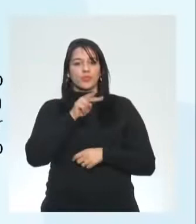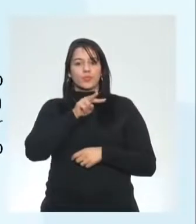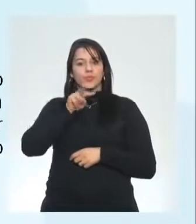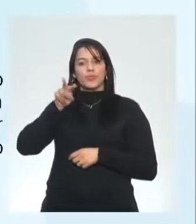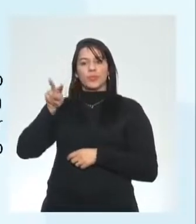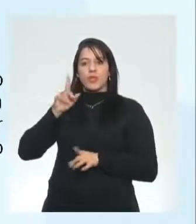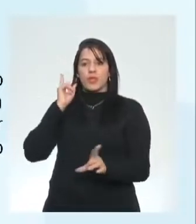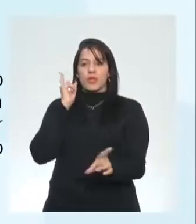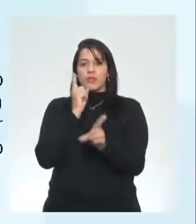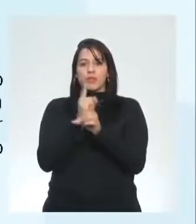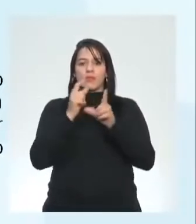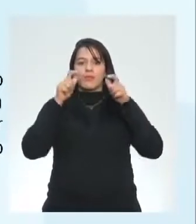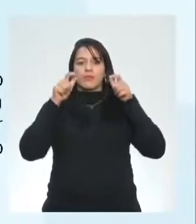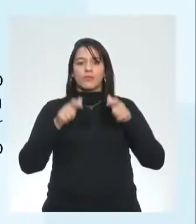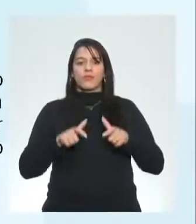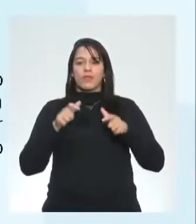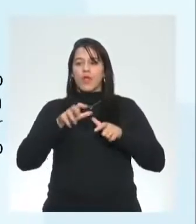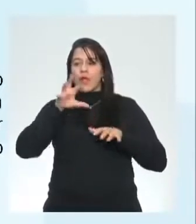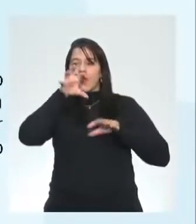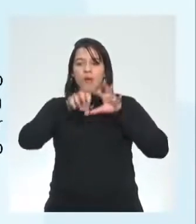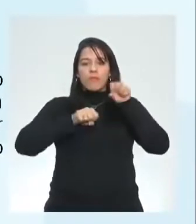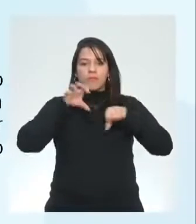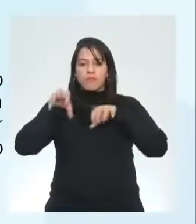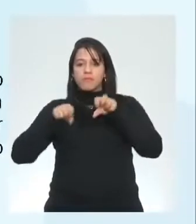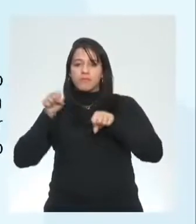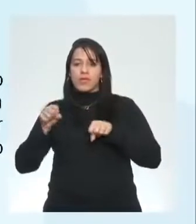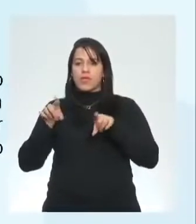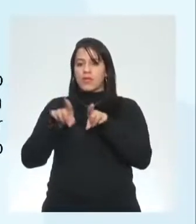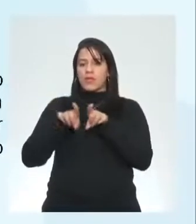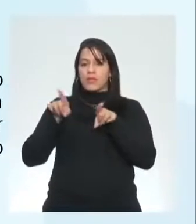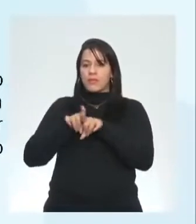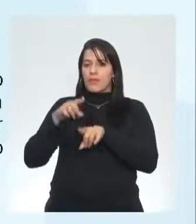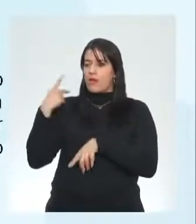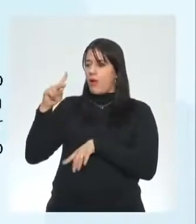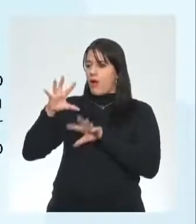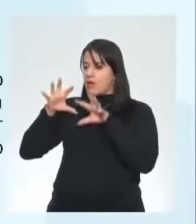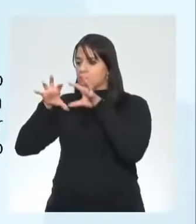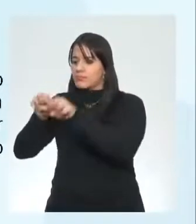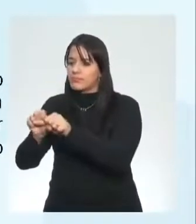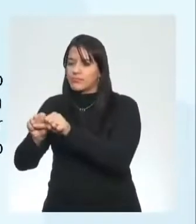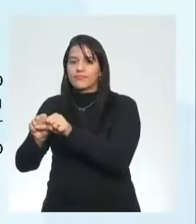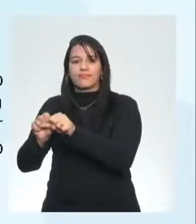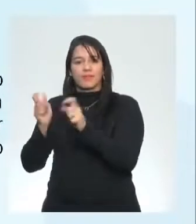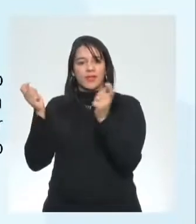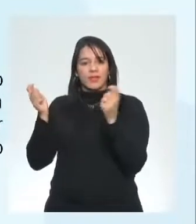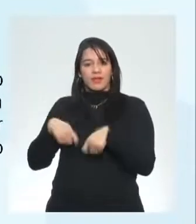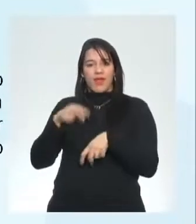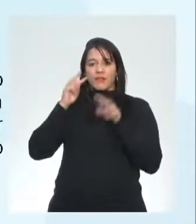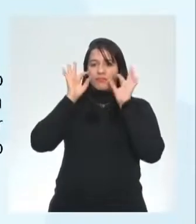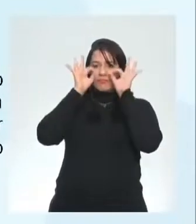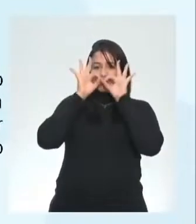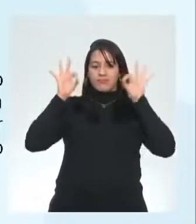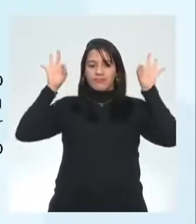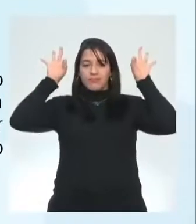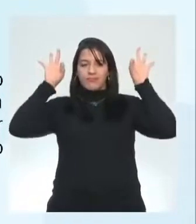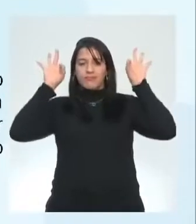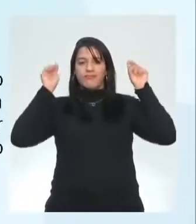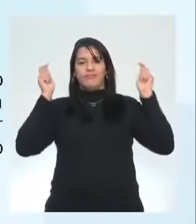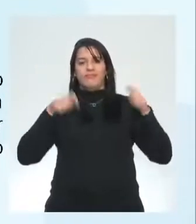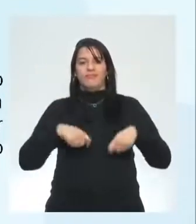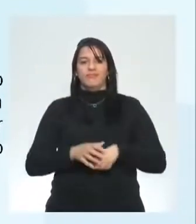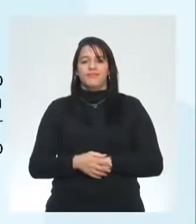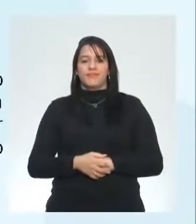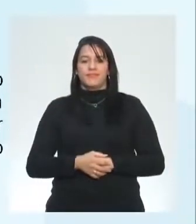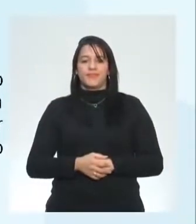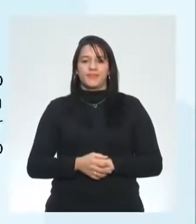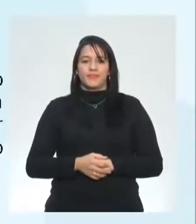para localizar a comida e predadores, mas para localizar uma presa, aí eles utilizam a visão binocular. Então